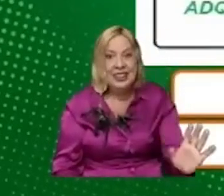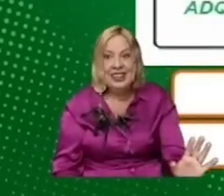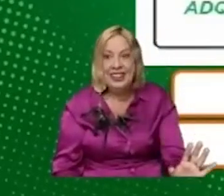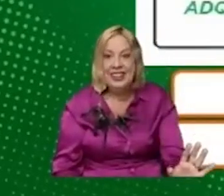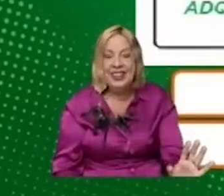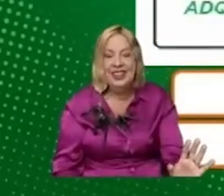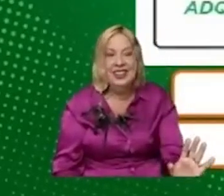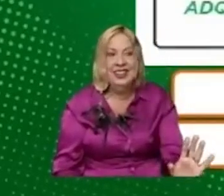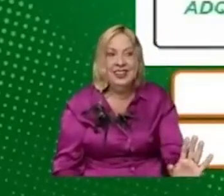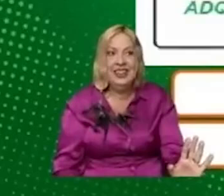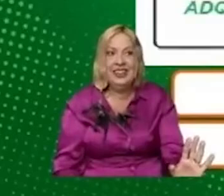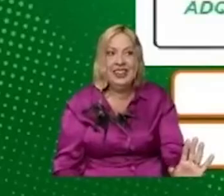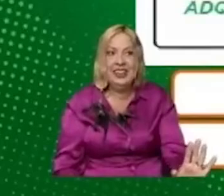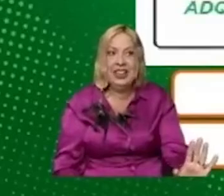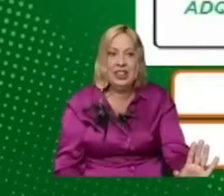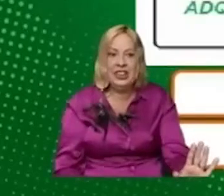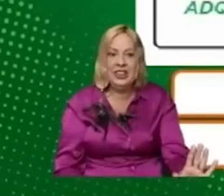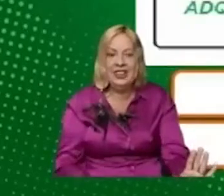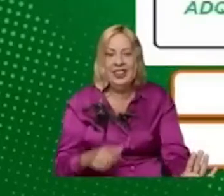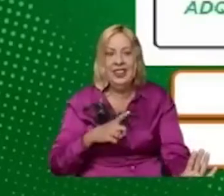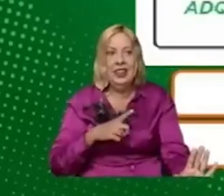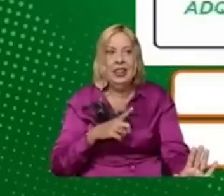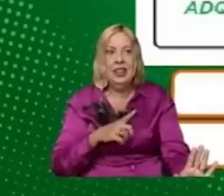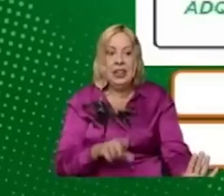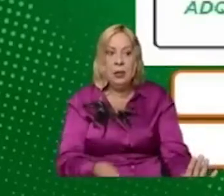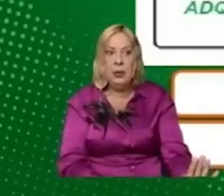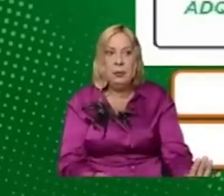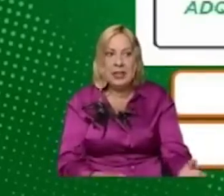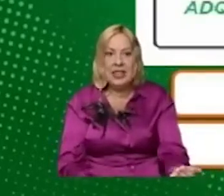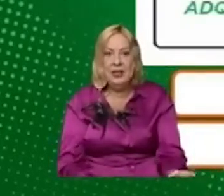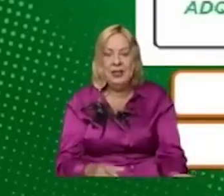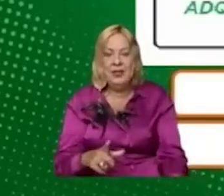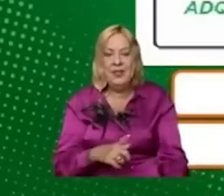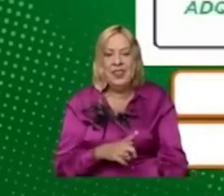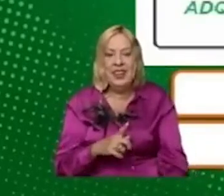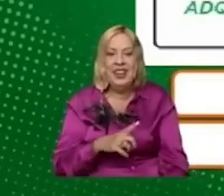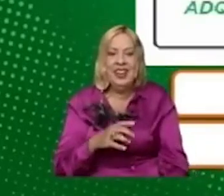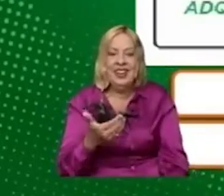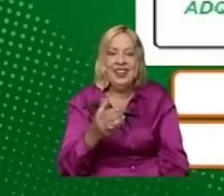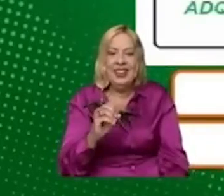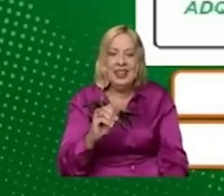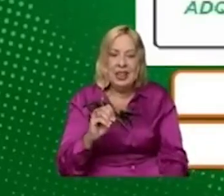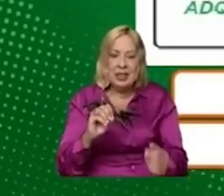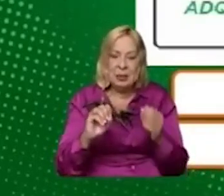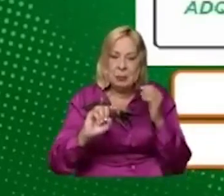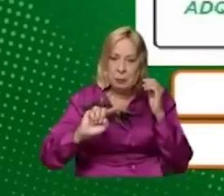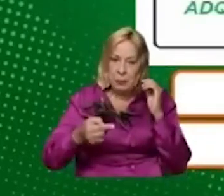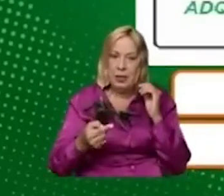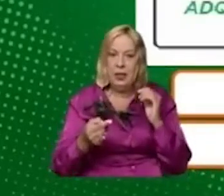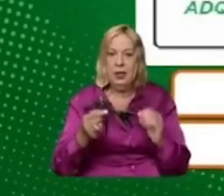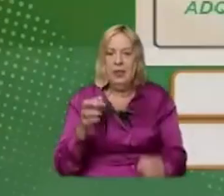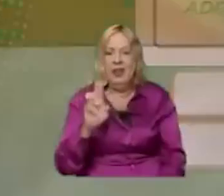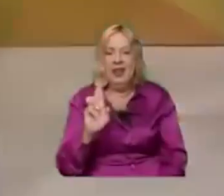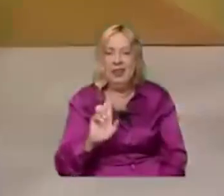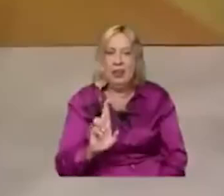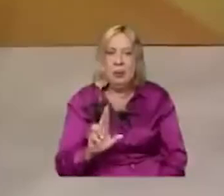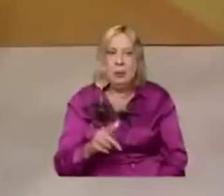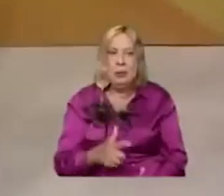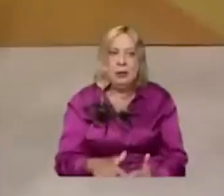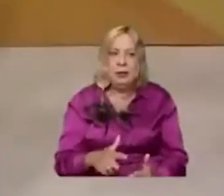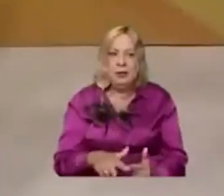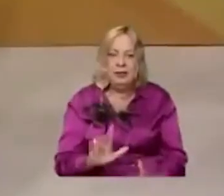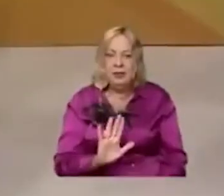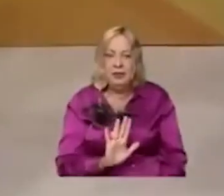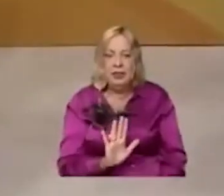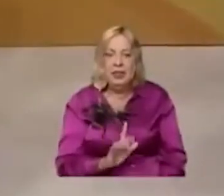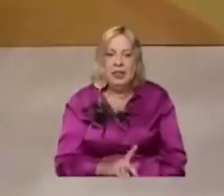Aracaju, você tá entendendo que a conta bancária dela agora tem mais 10 mil. Tem 10 mil e é bom demais. Tô